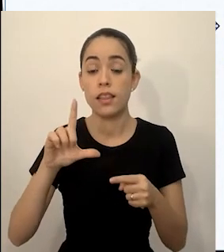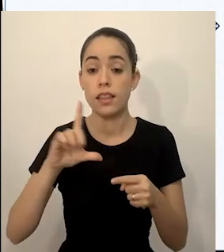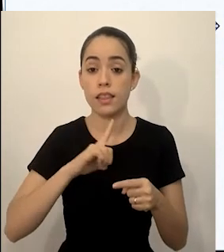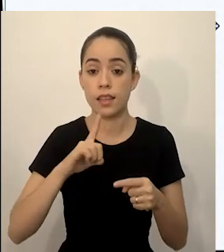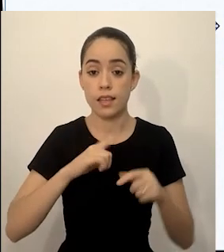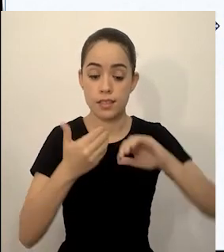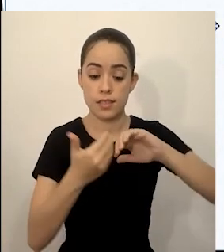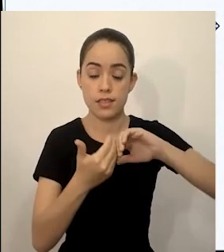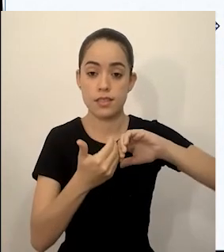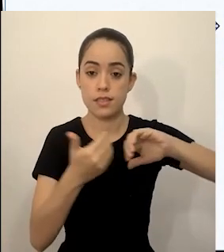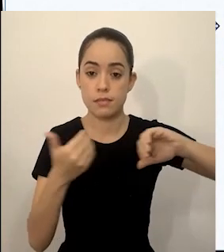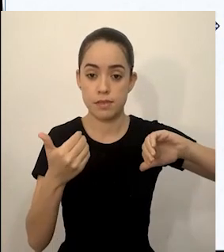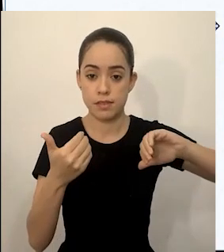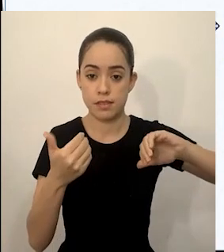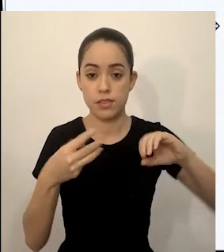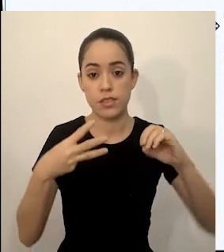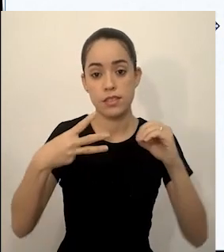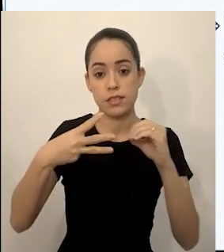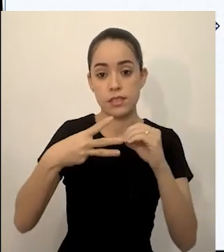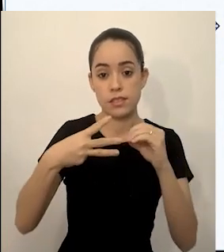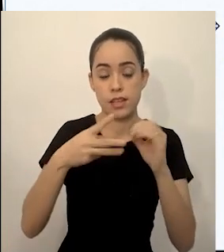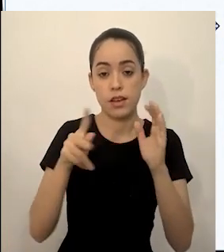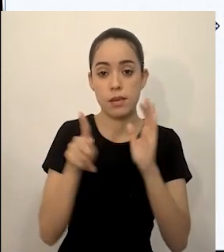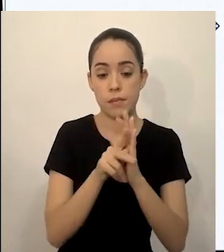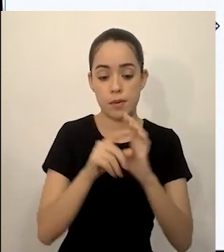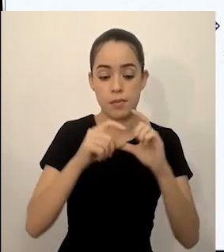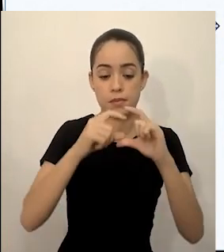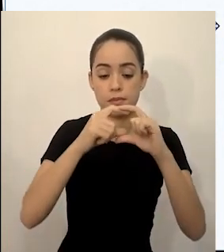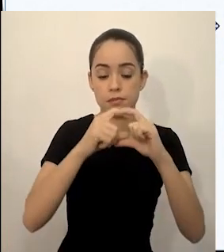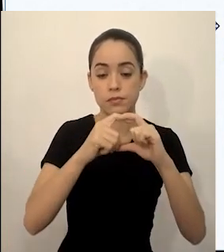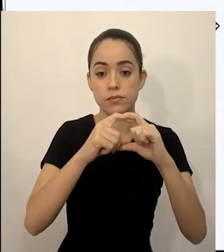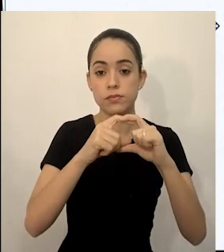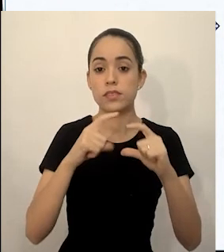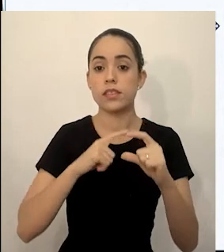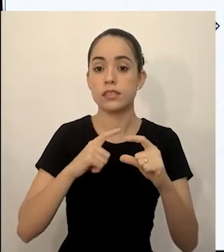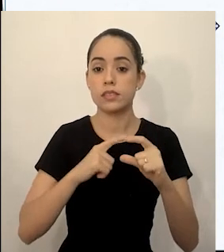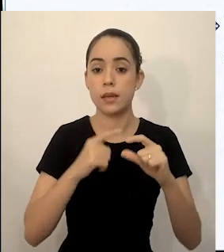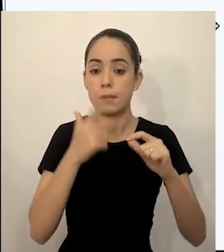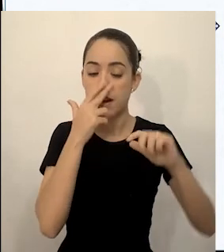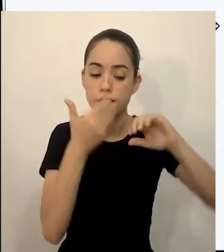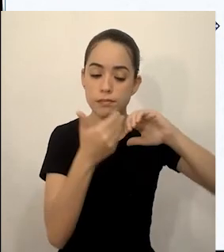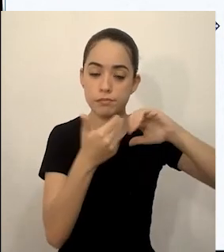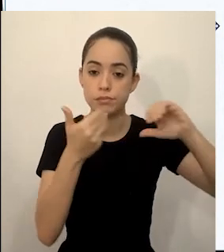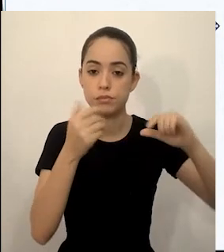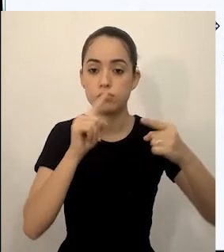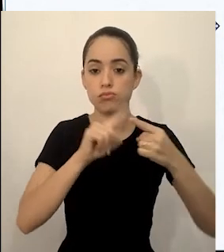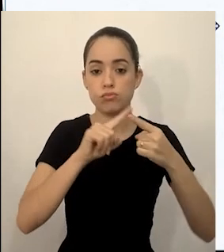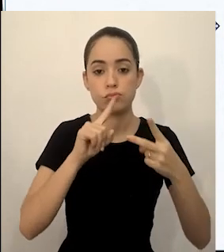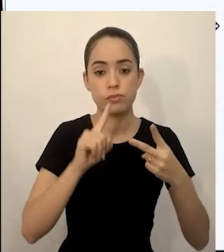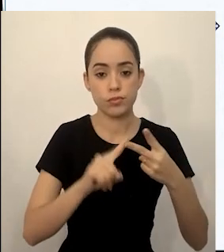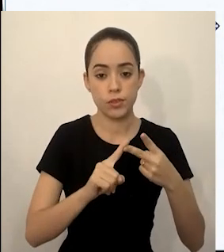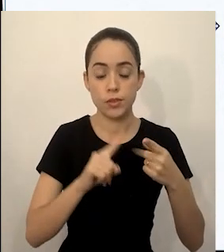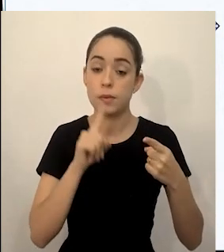o qual dividirá a camada da granulosa em duas regiões.